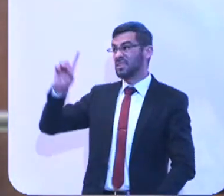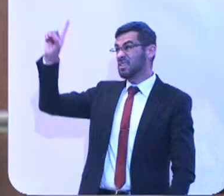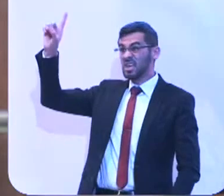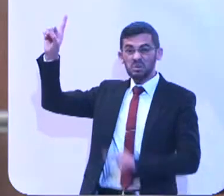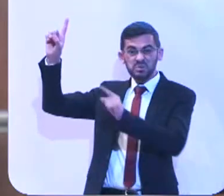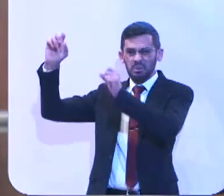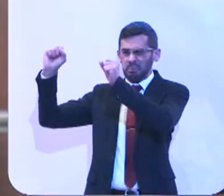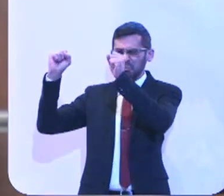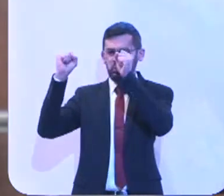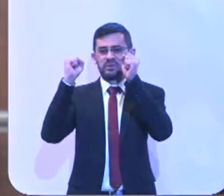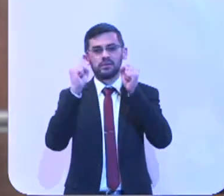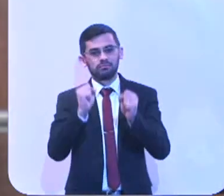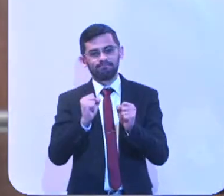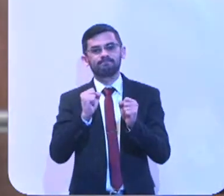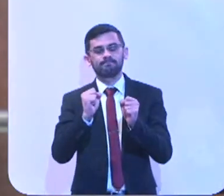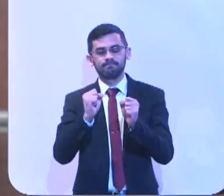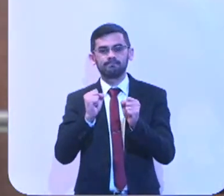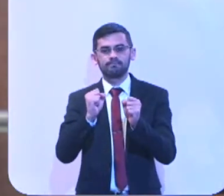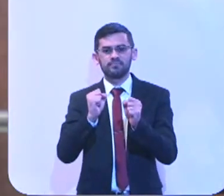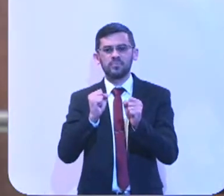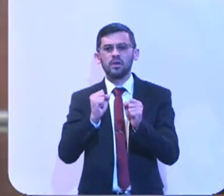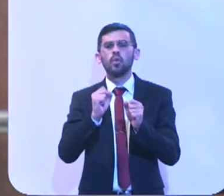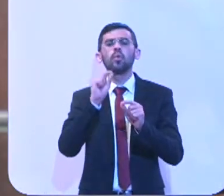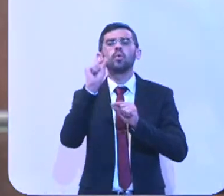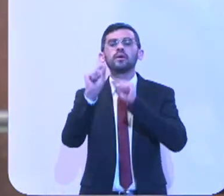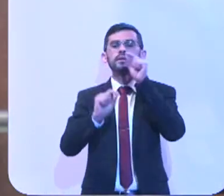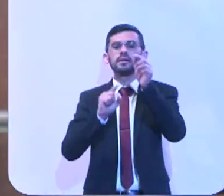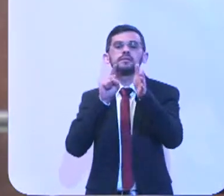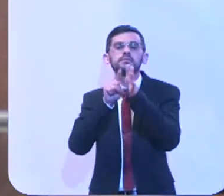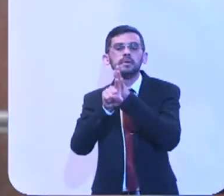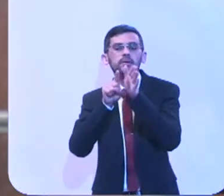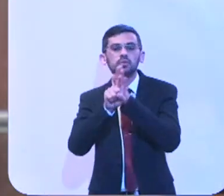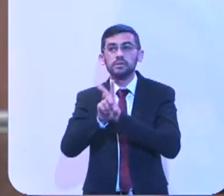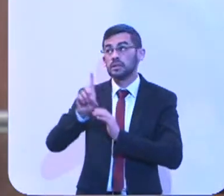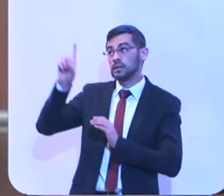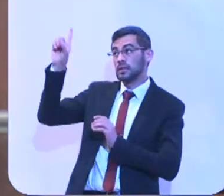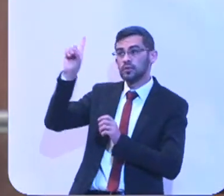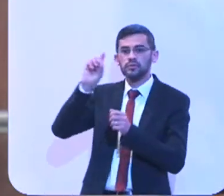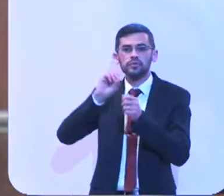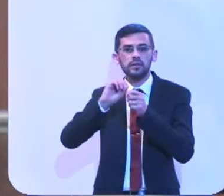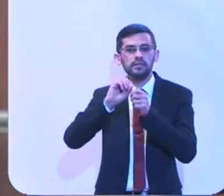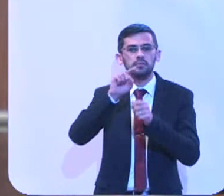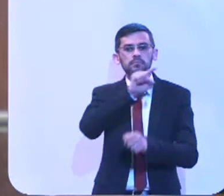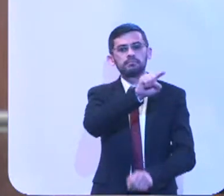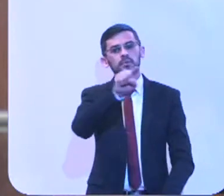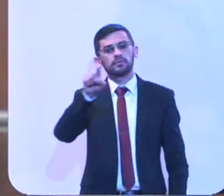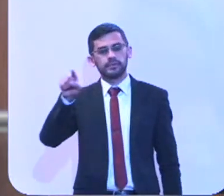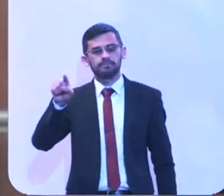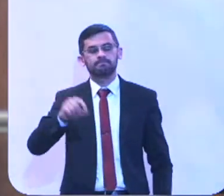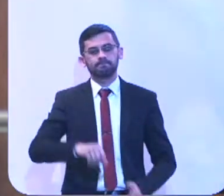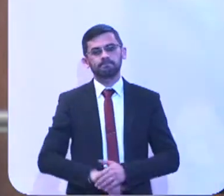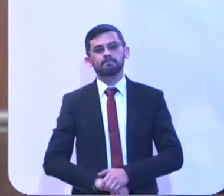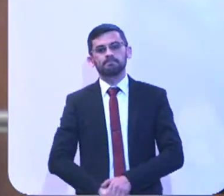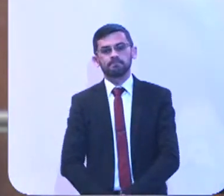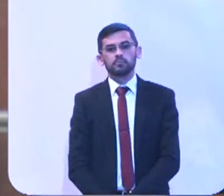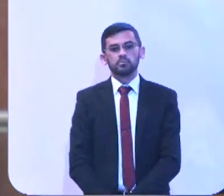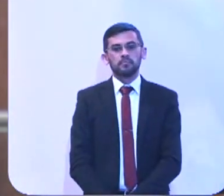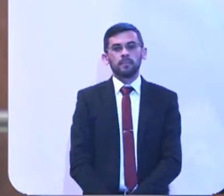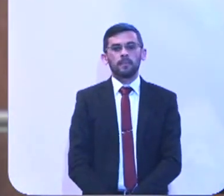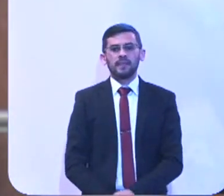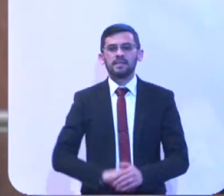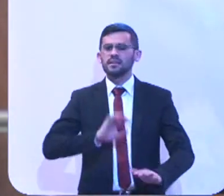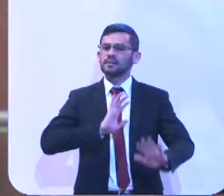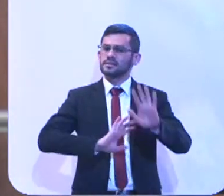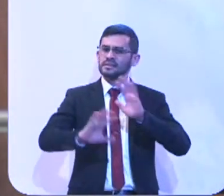Deus é poderoso. Quais são as perguntas que Ele tem feito para você, que